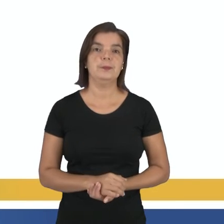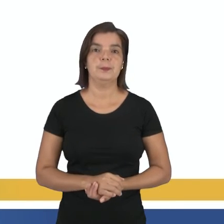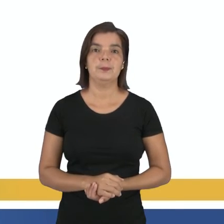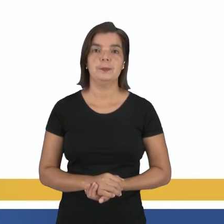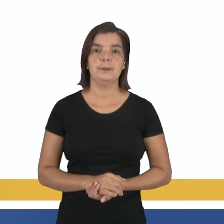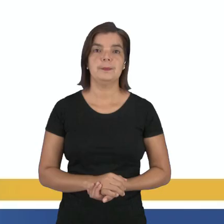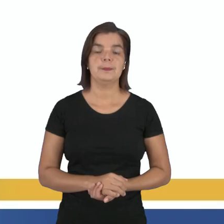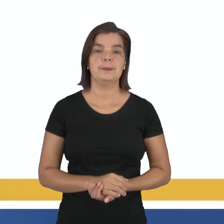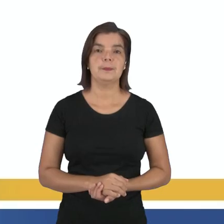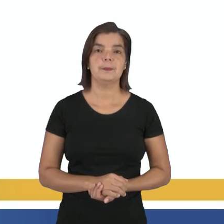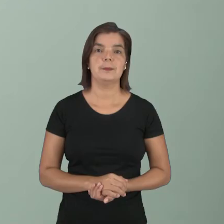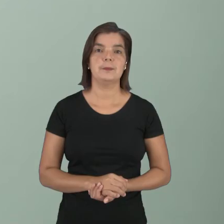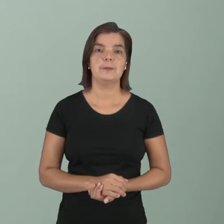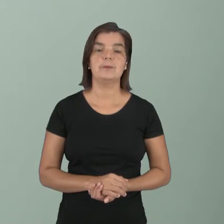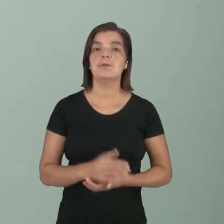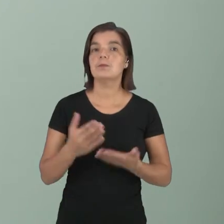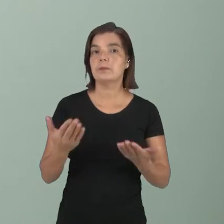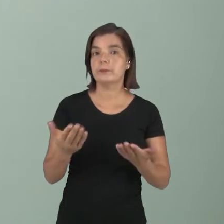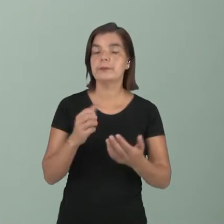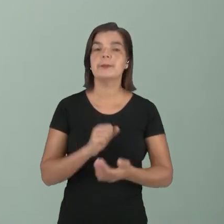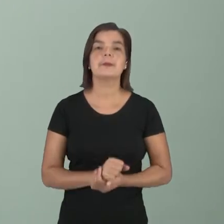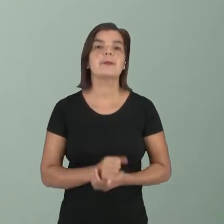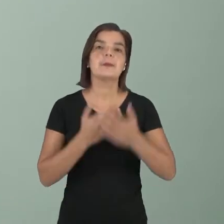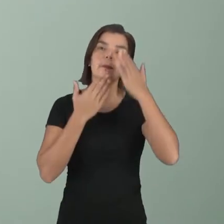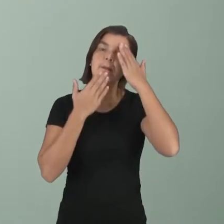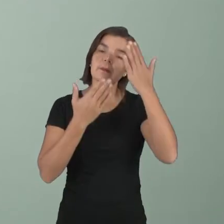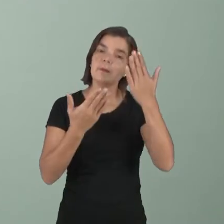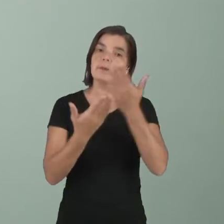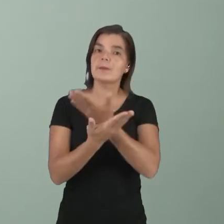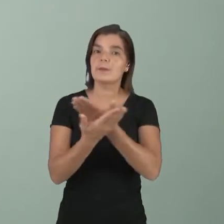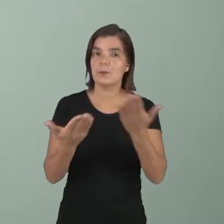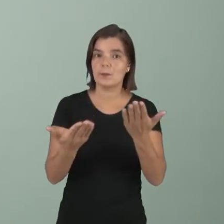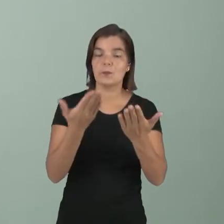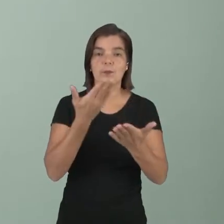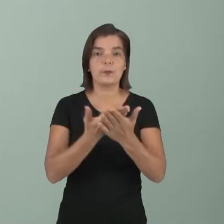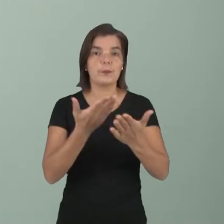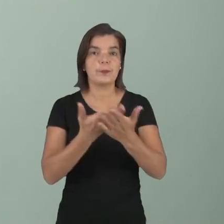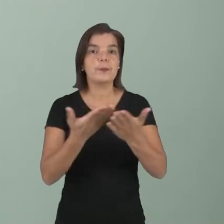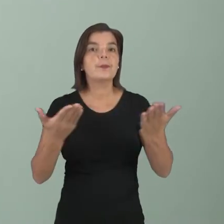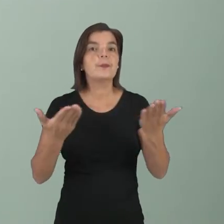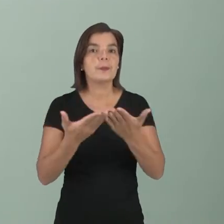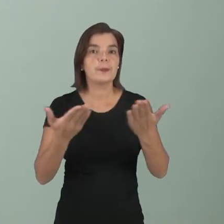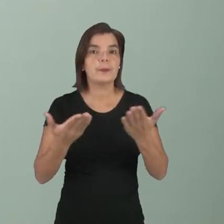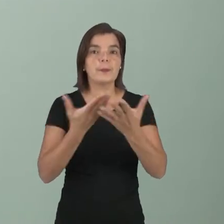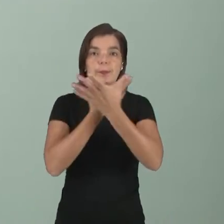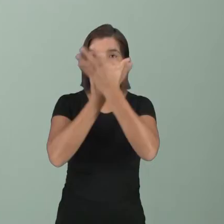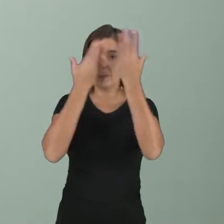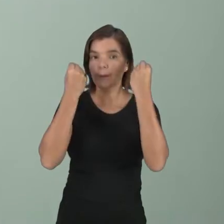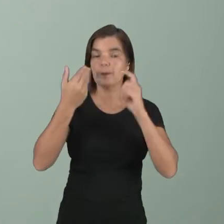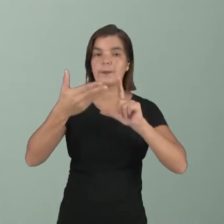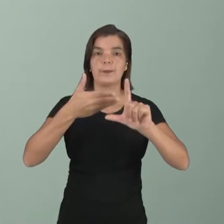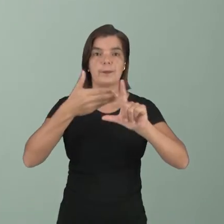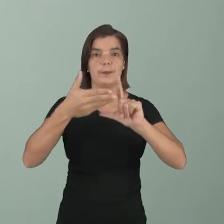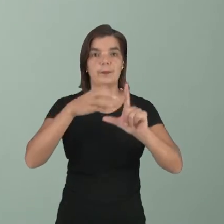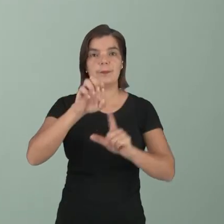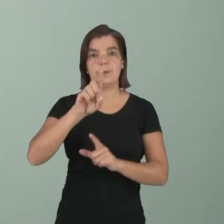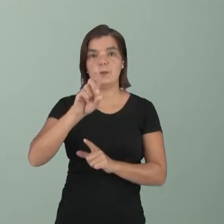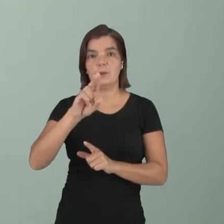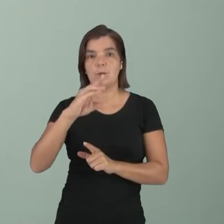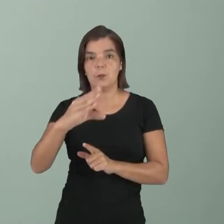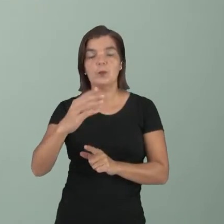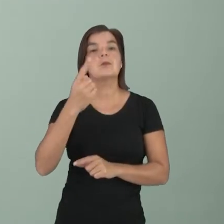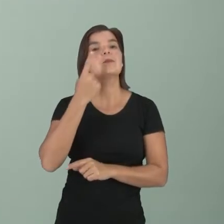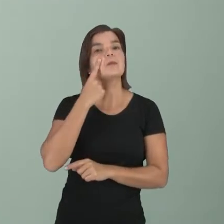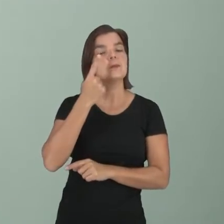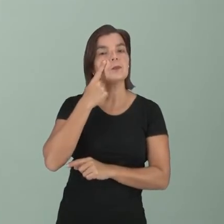alternativa A. Então é isso, pessoal. Agradeço a companhia de vocês na nossa aula de hoje. Não esqueçam de acessar a nossa plataforma